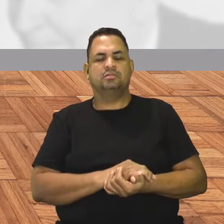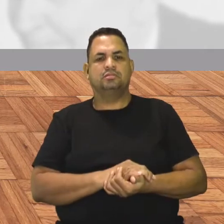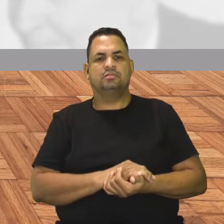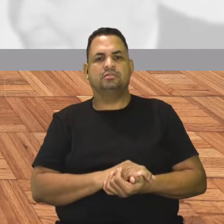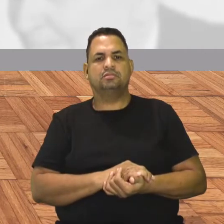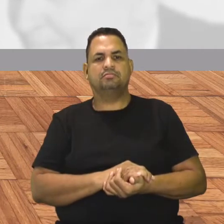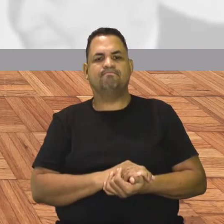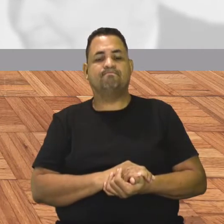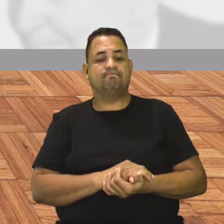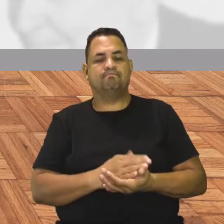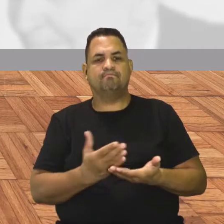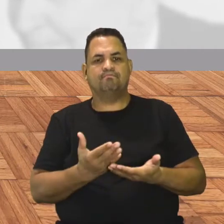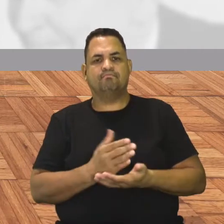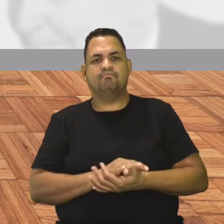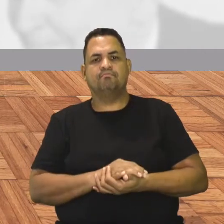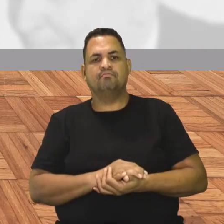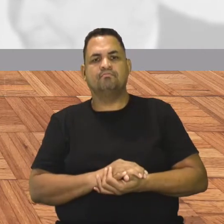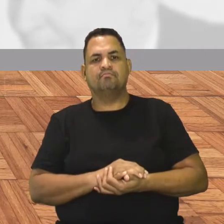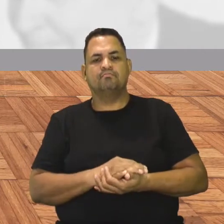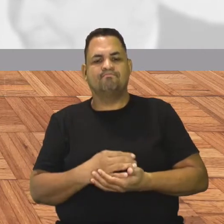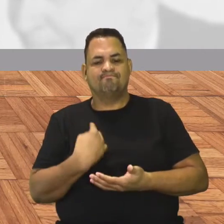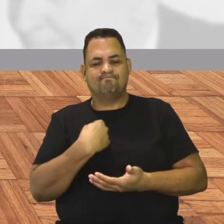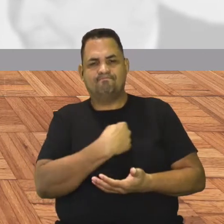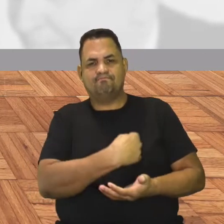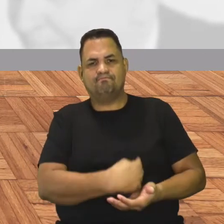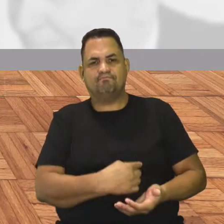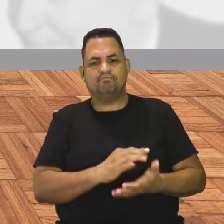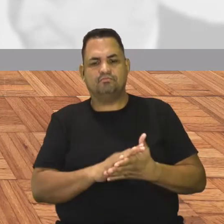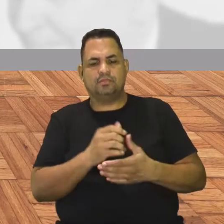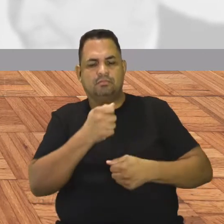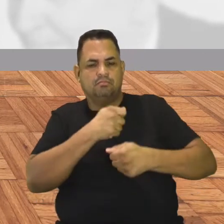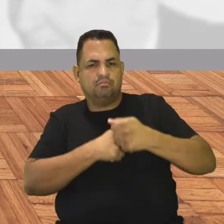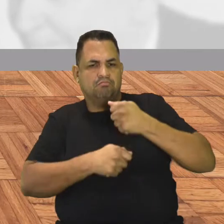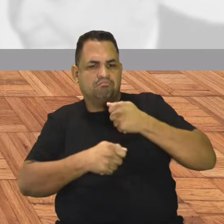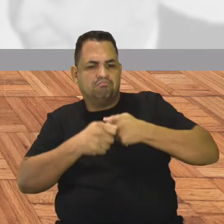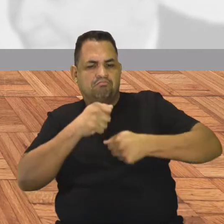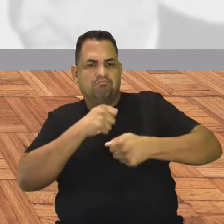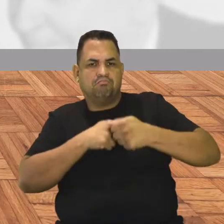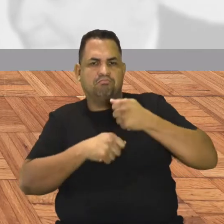coisa impressionante. A China, que ela estava com a economia